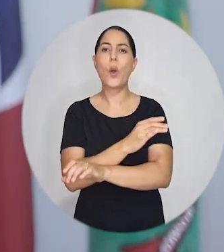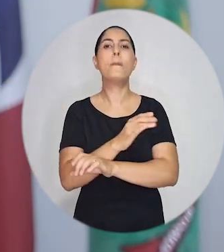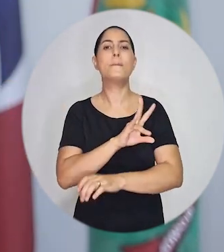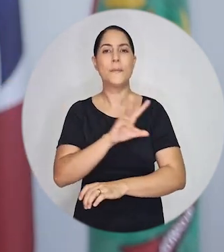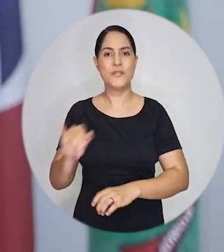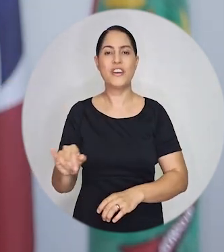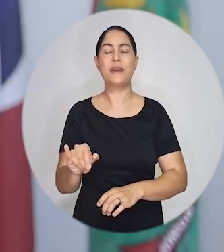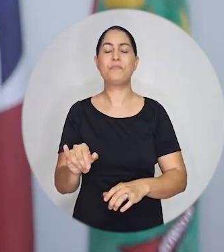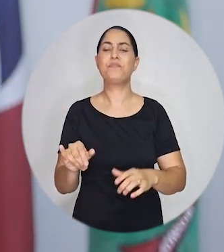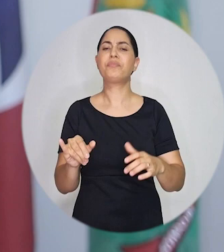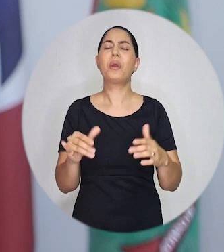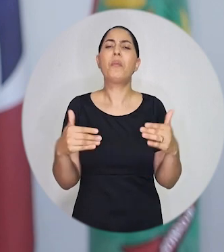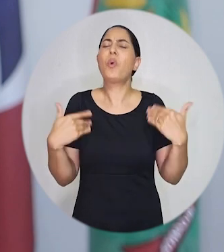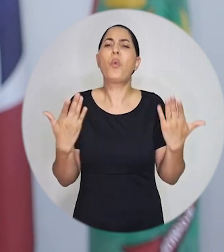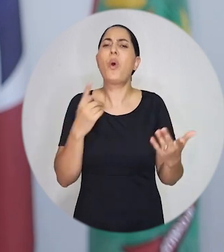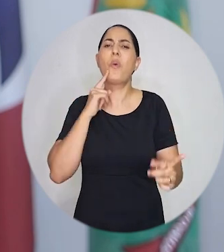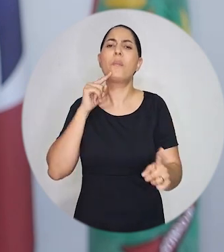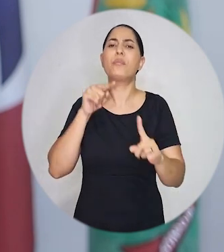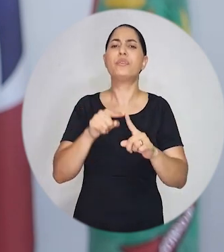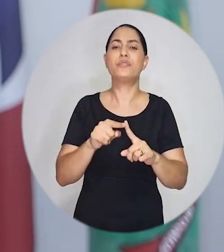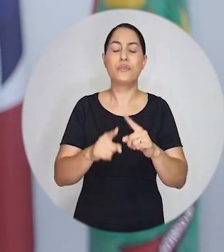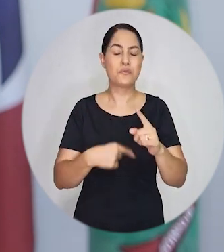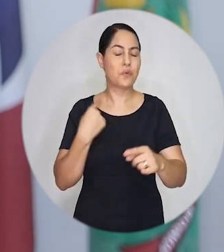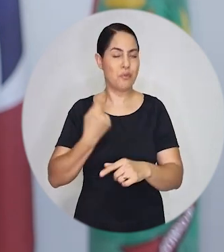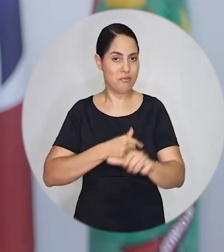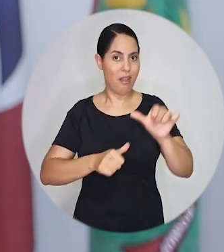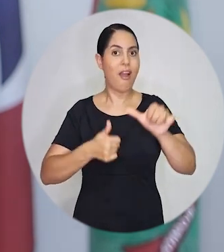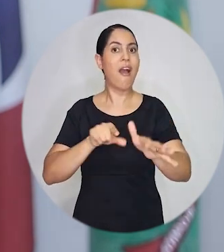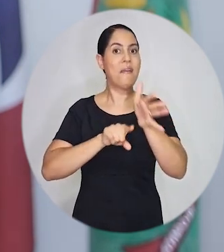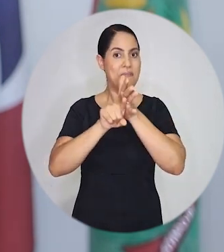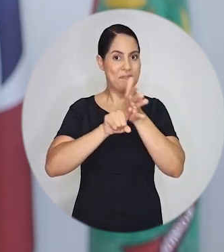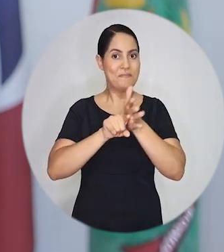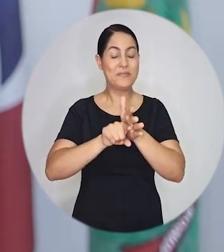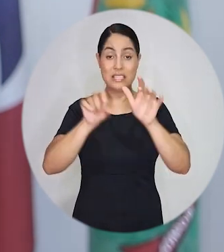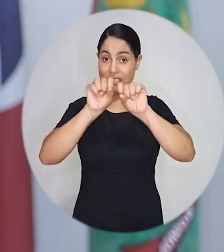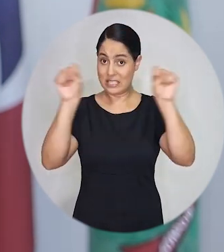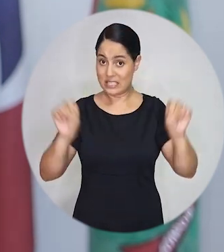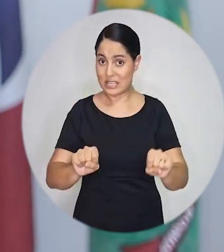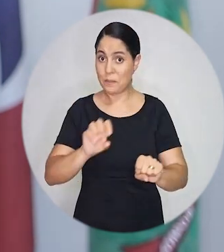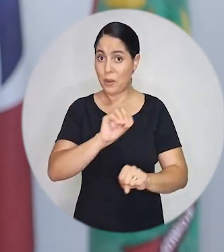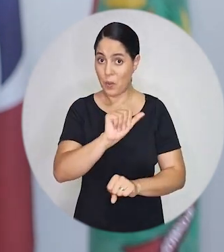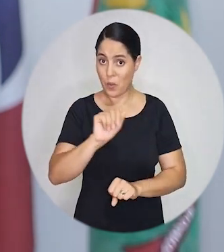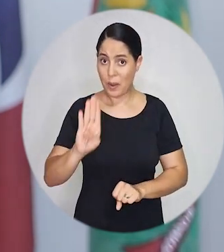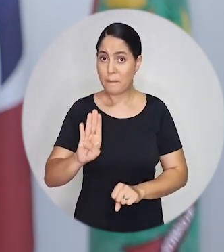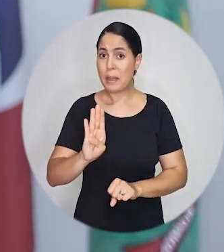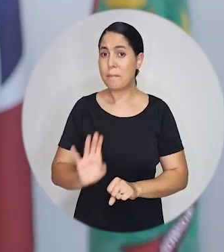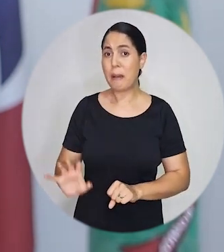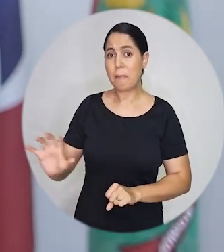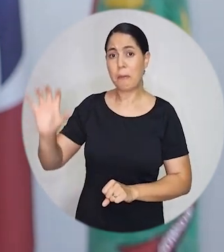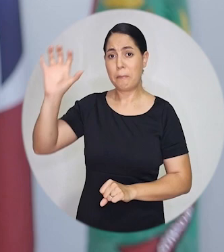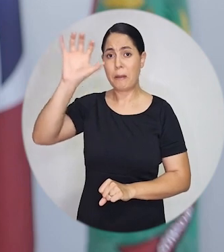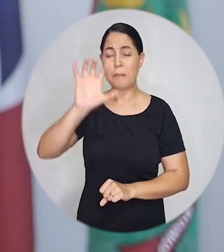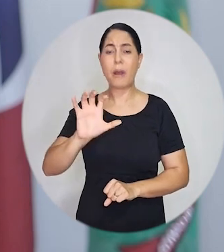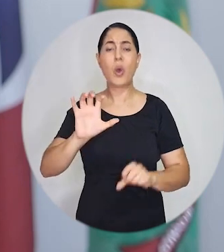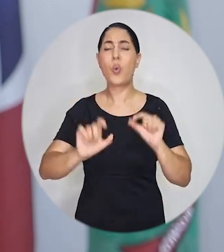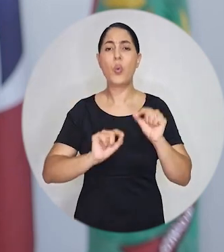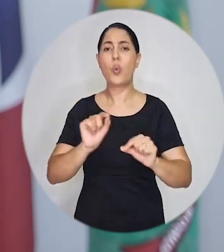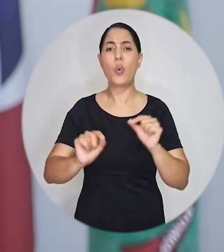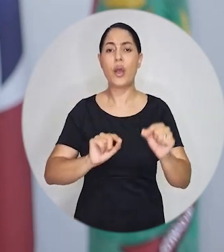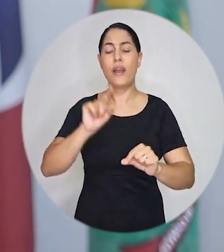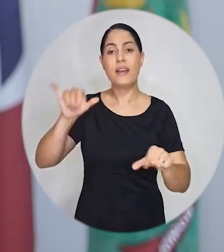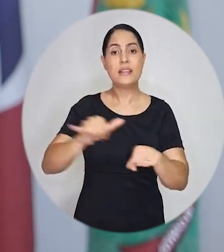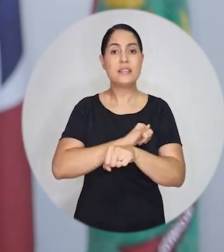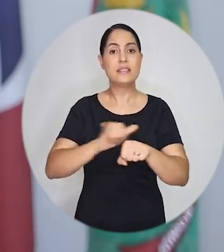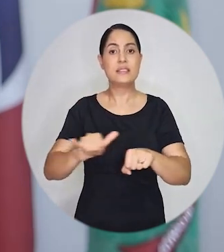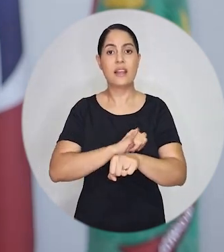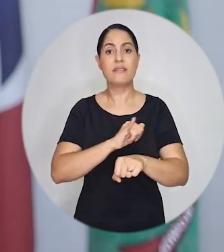este levantamento completo. A intenção com isto é de nós propiciarmos não apenas ao sistema OAB, a todas as